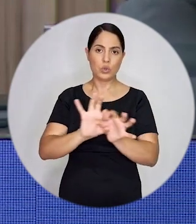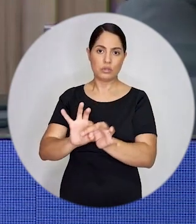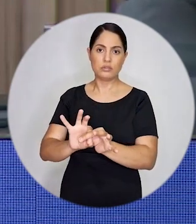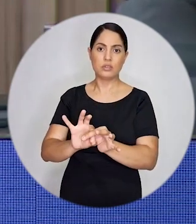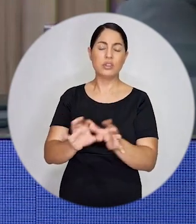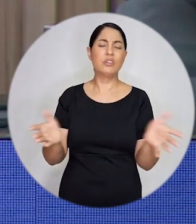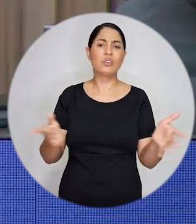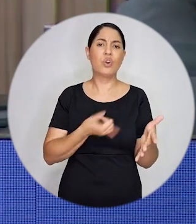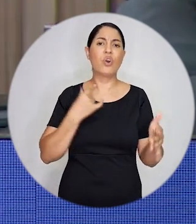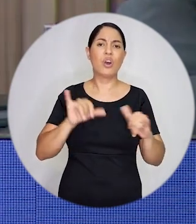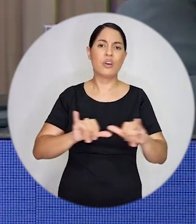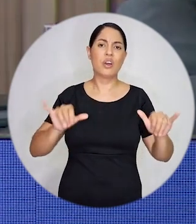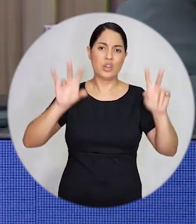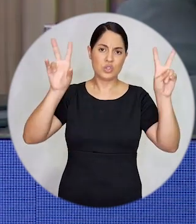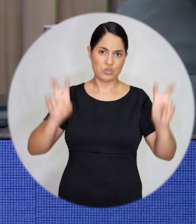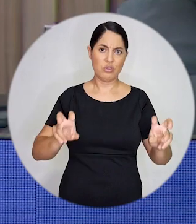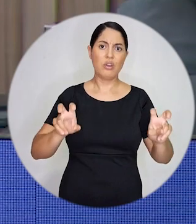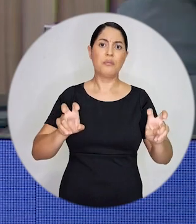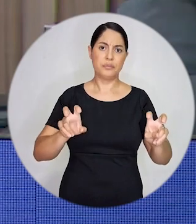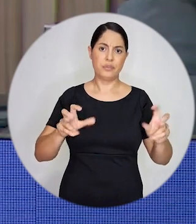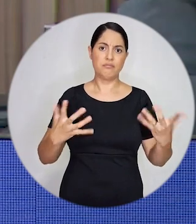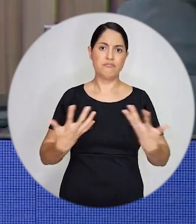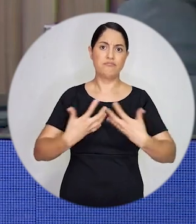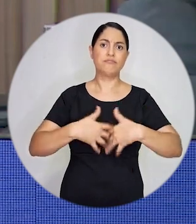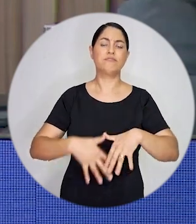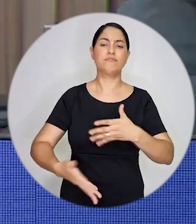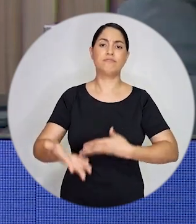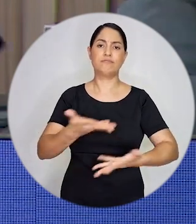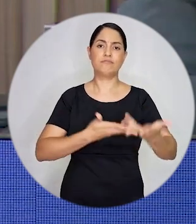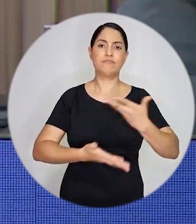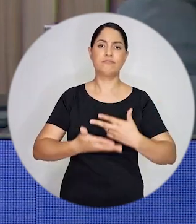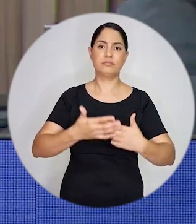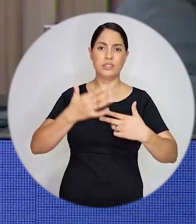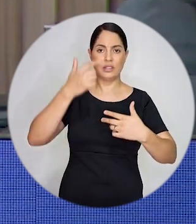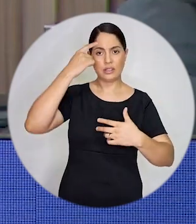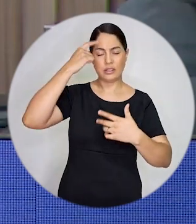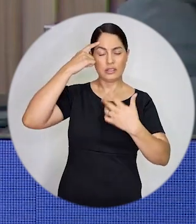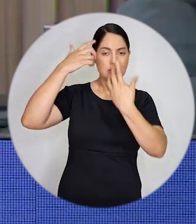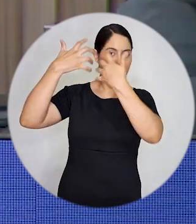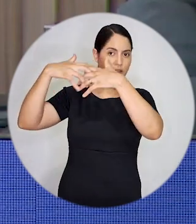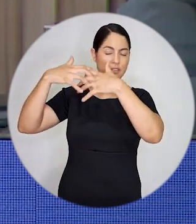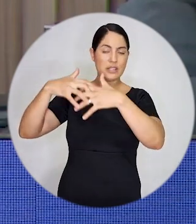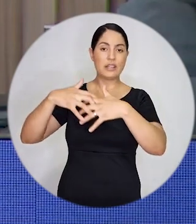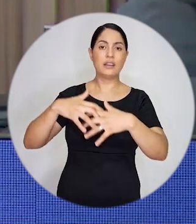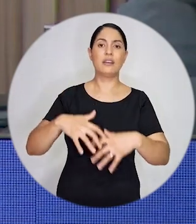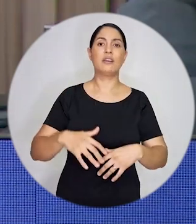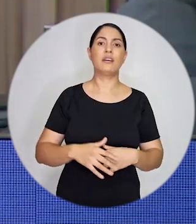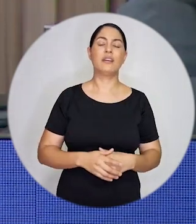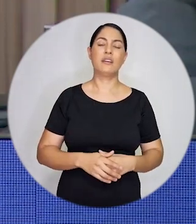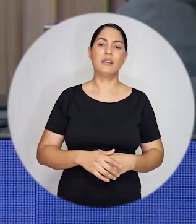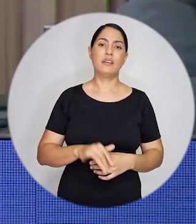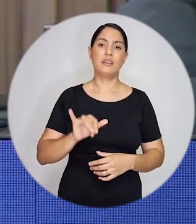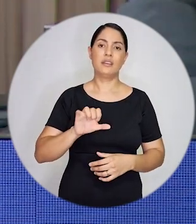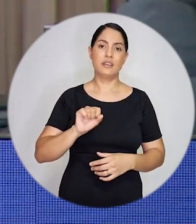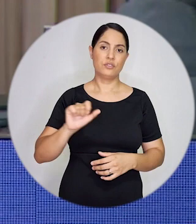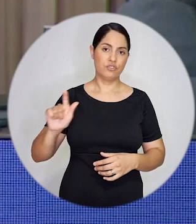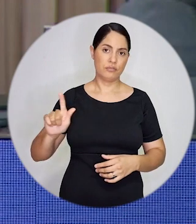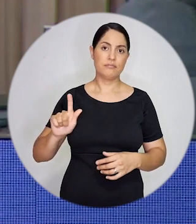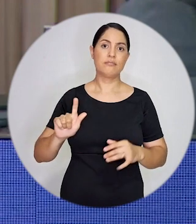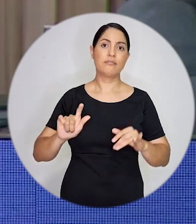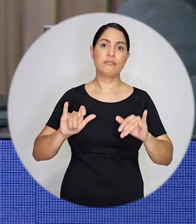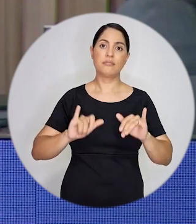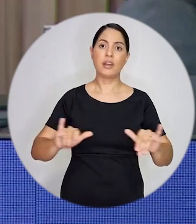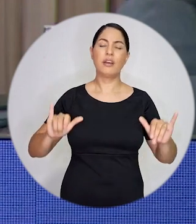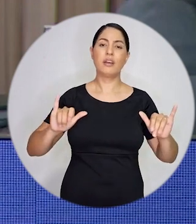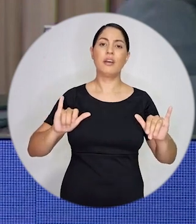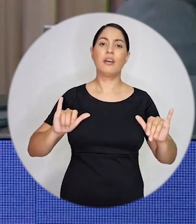para outros tipos de agenda e hoje a gente tem a internalização disso tudo em torno das reflexões relacionadas a ESG.